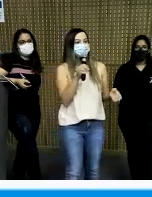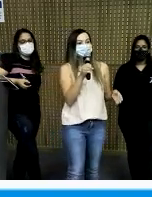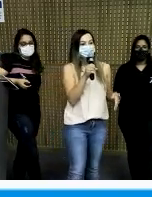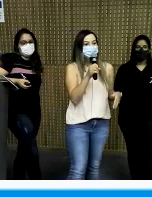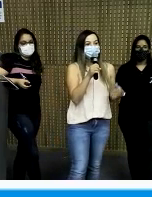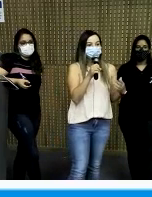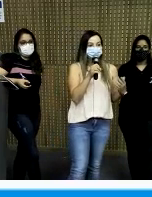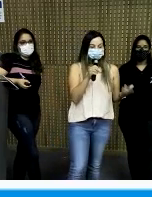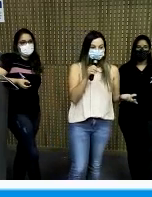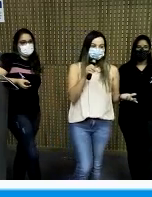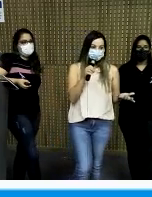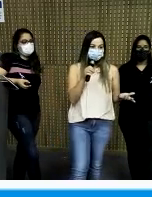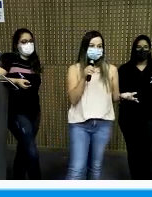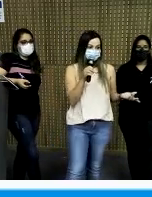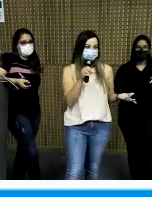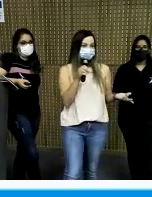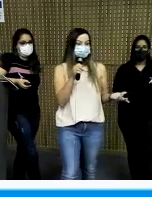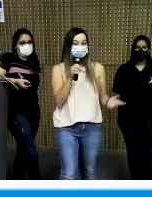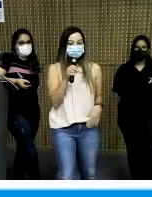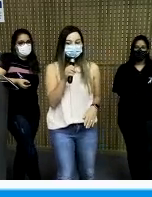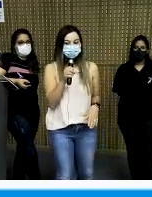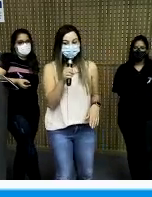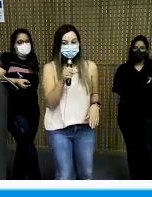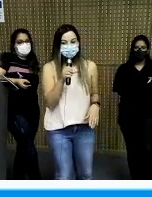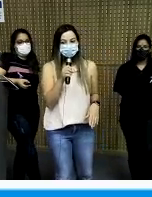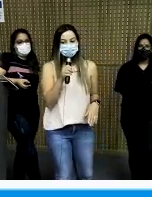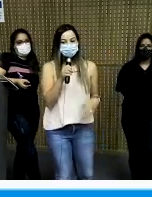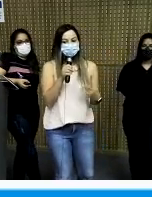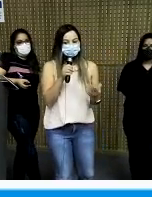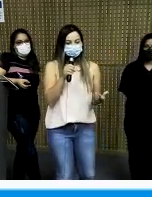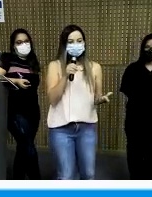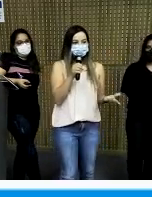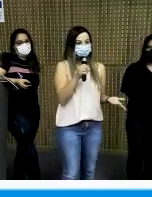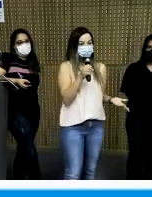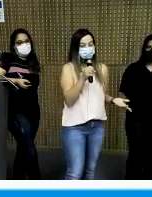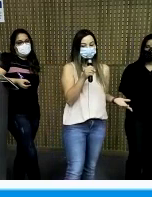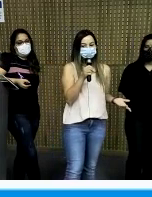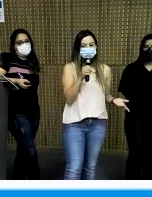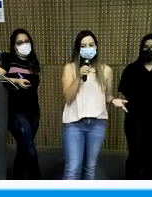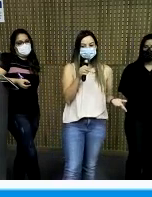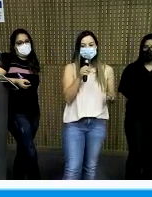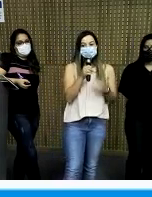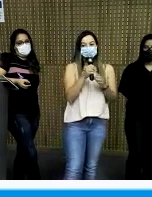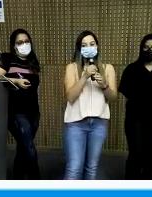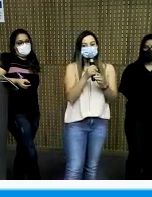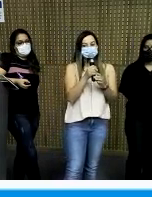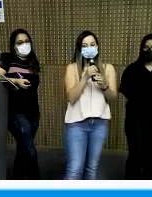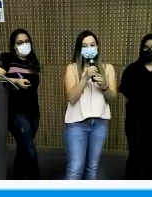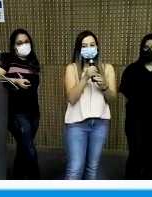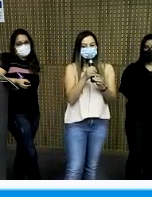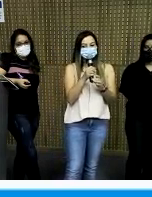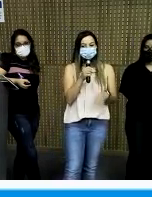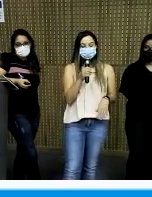Isso. É como se a gente não tivesse atendido uma gestante. Então, além desse motivo, né,